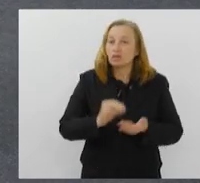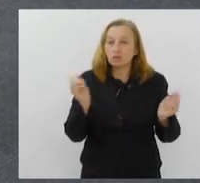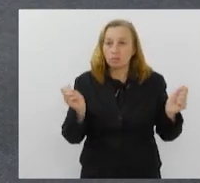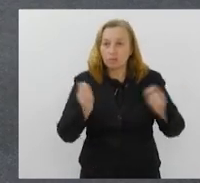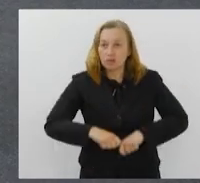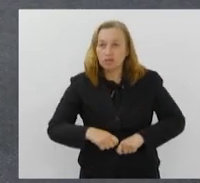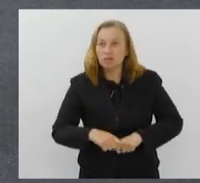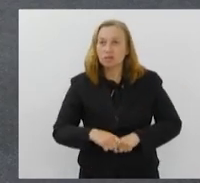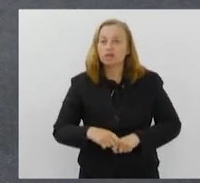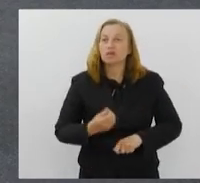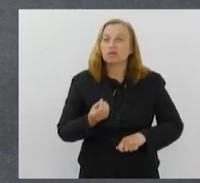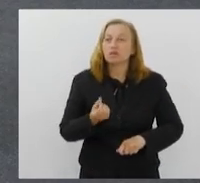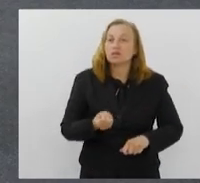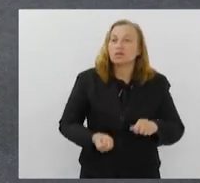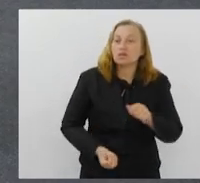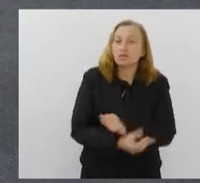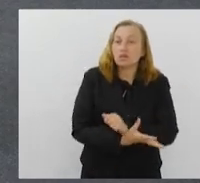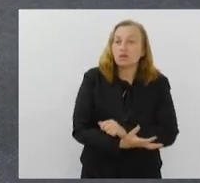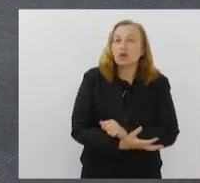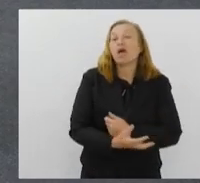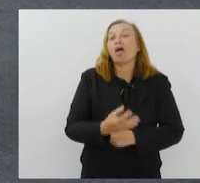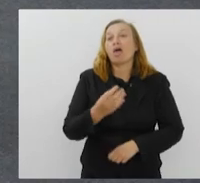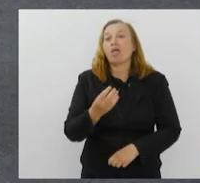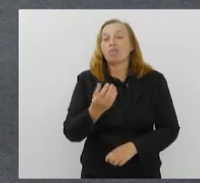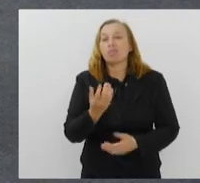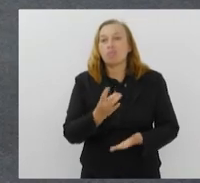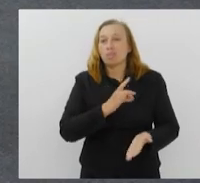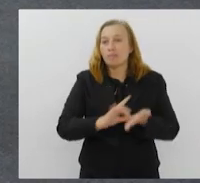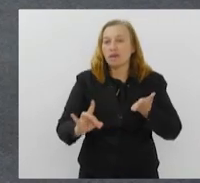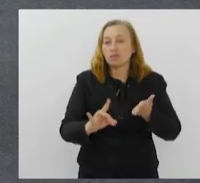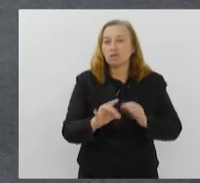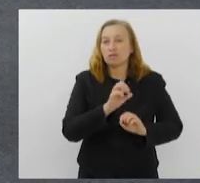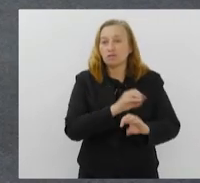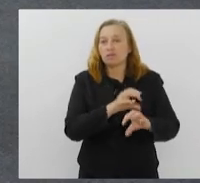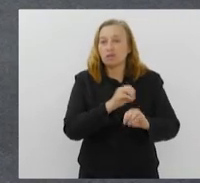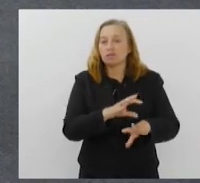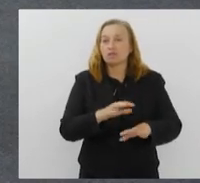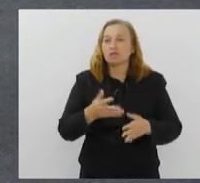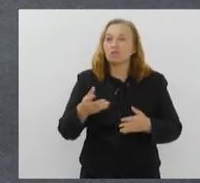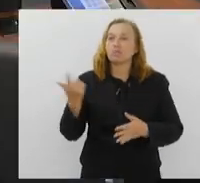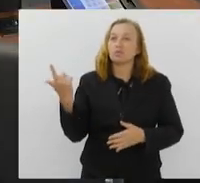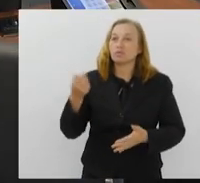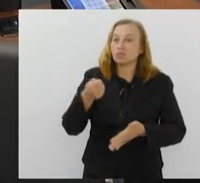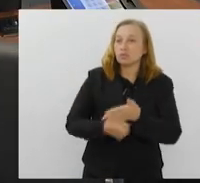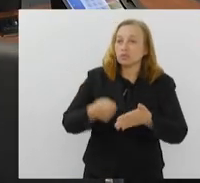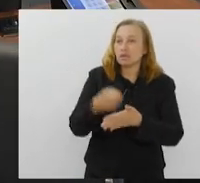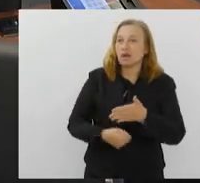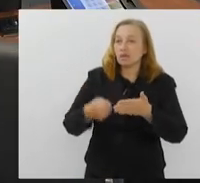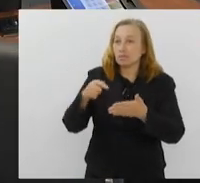além de corrupto, é inimigo da educação e a gente vai lutar para que vocês sejam convocados.